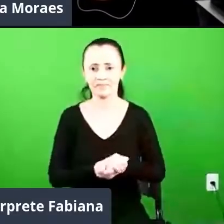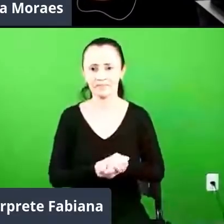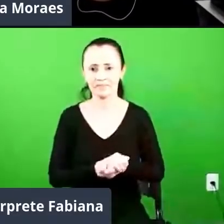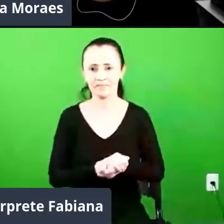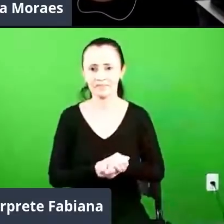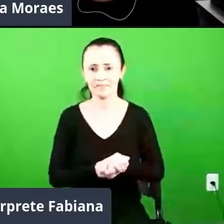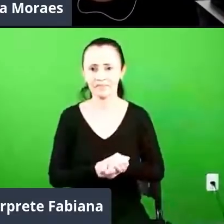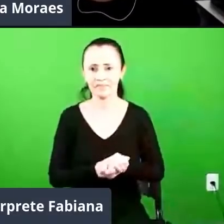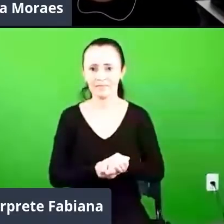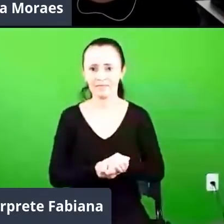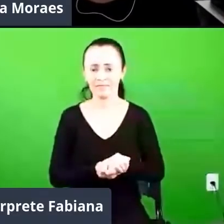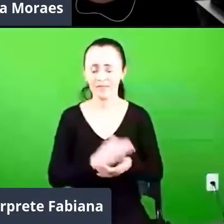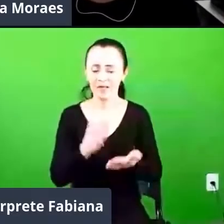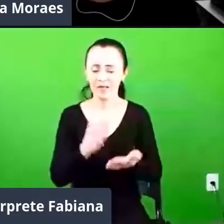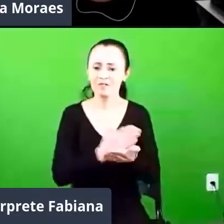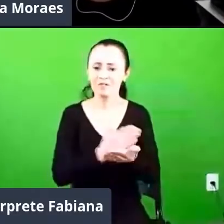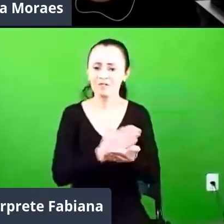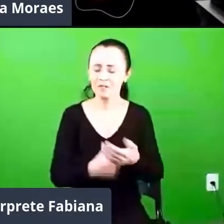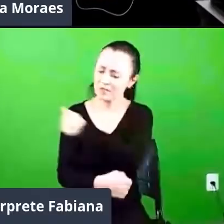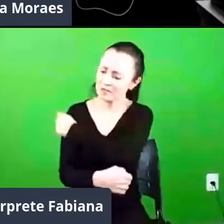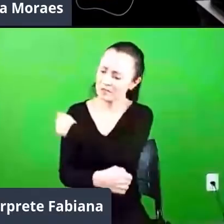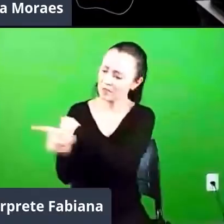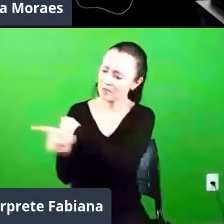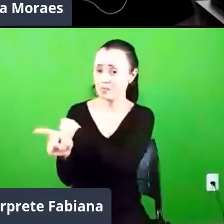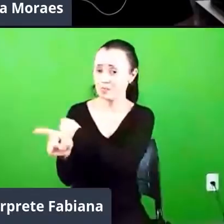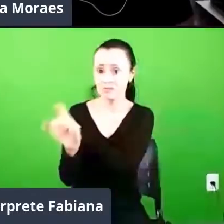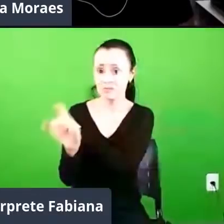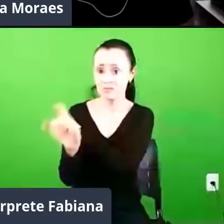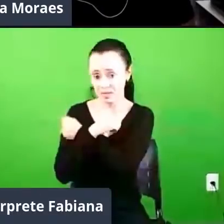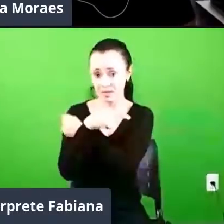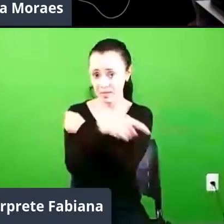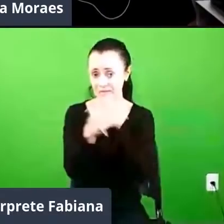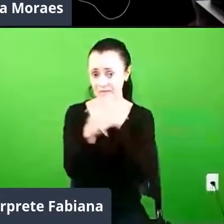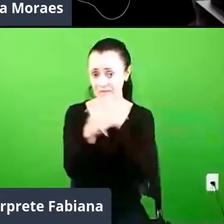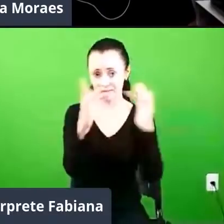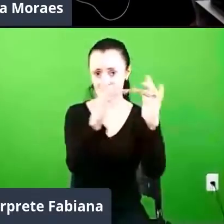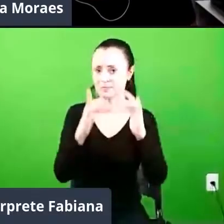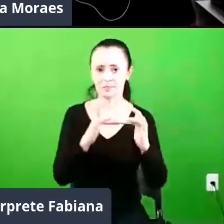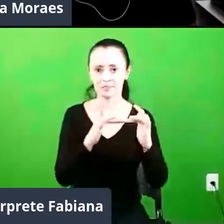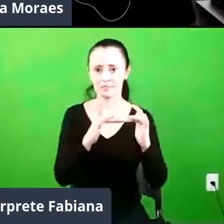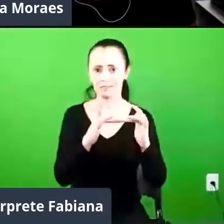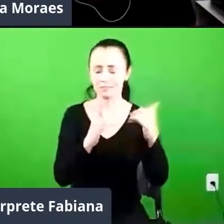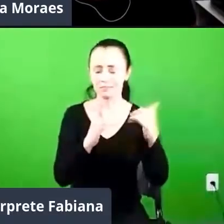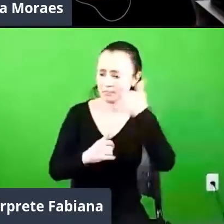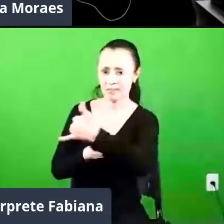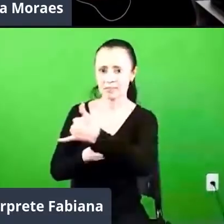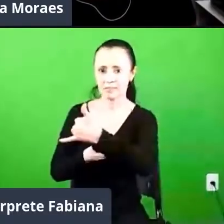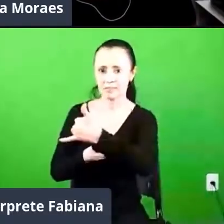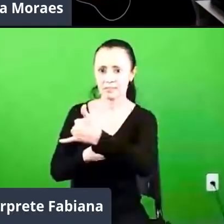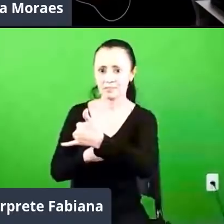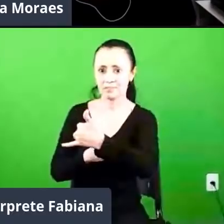Muitas vezes o nosso aluno, ele só tem esse contato com a gente agora. Ele não tem mais uma outra forma